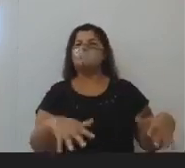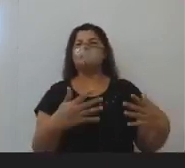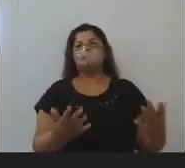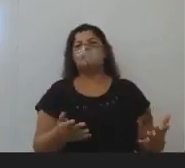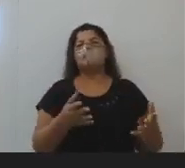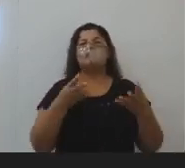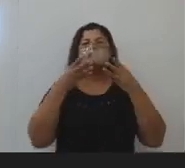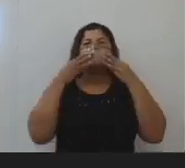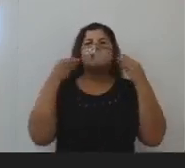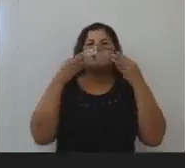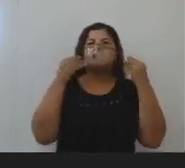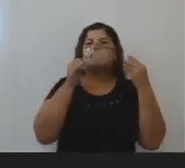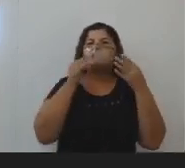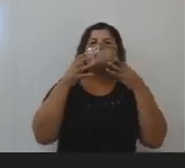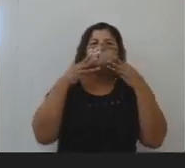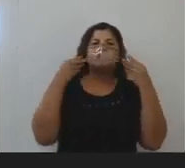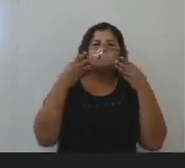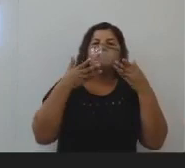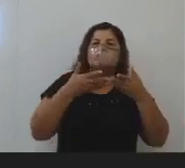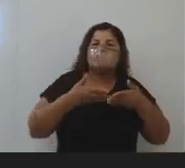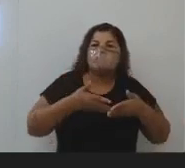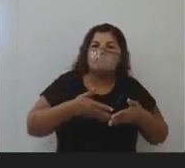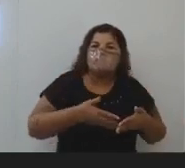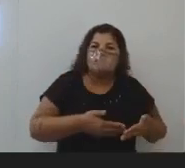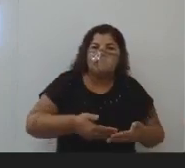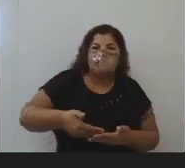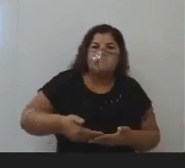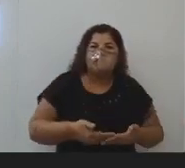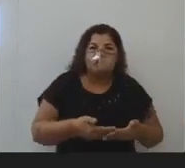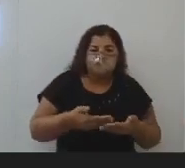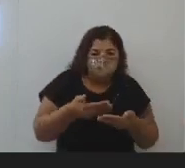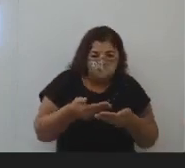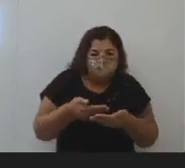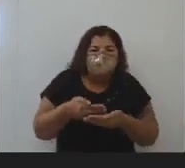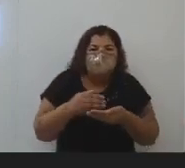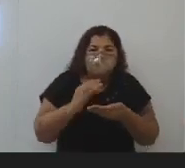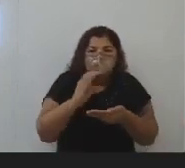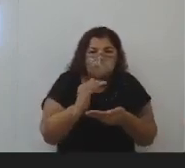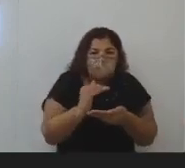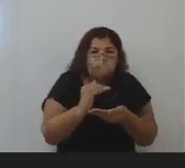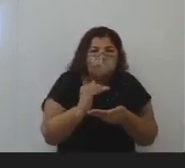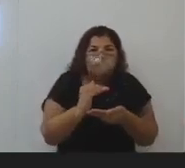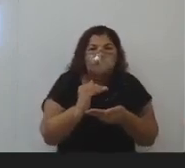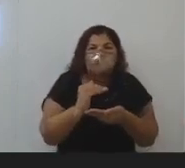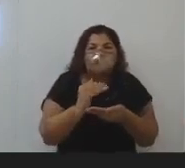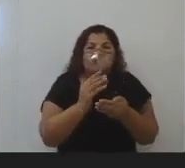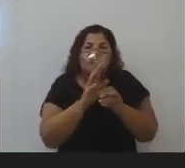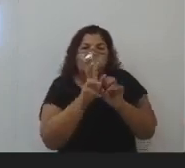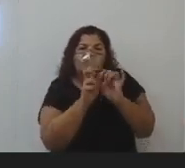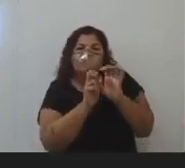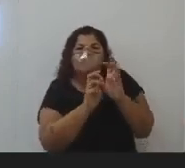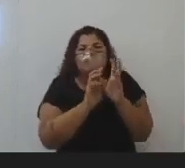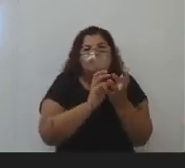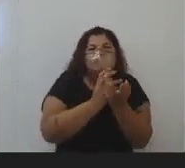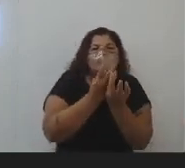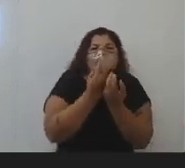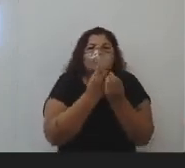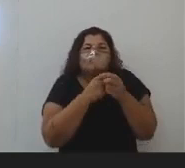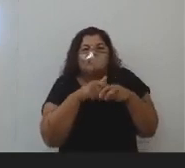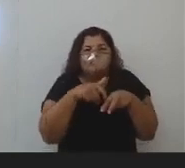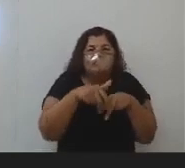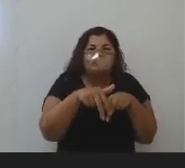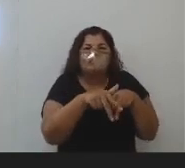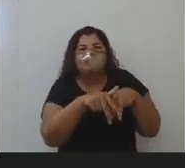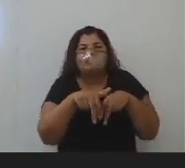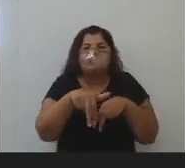um gatinho, certo, que acabou de nascer, vocês vão perceber que ele vai ali começar a se mexer, a andar,